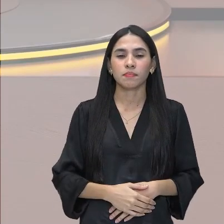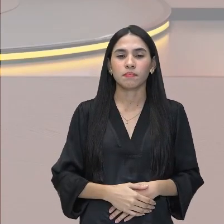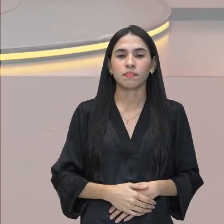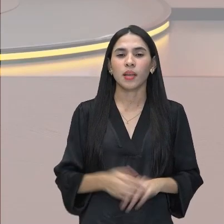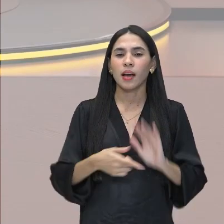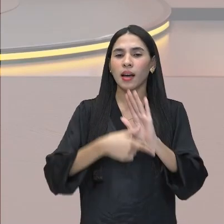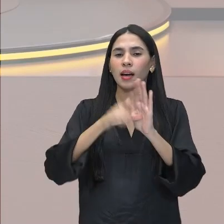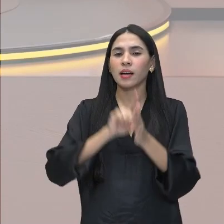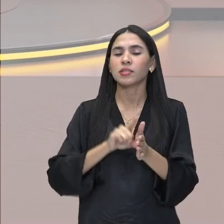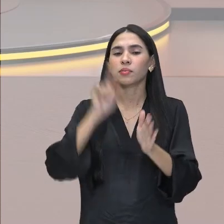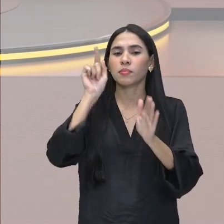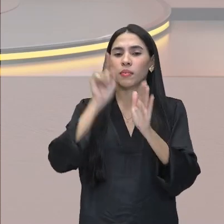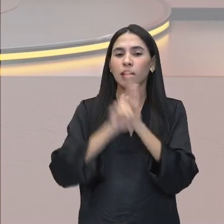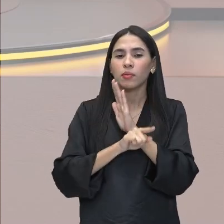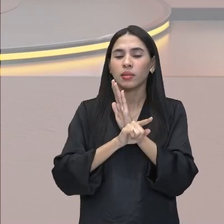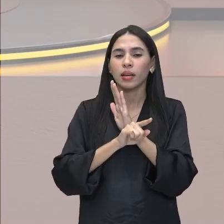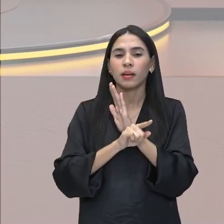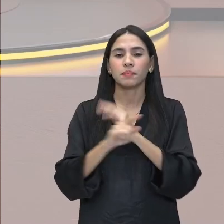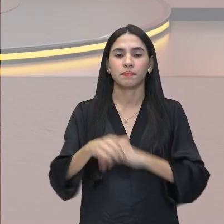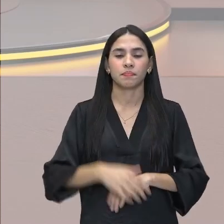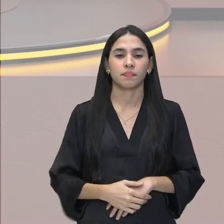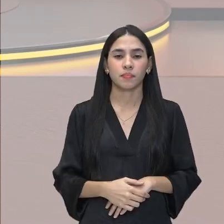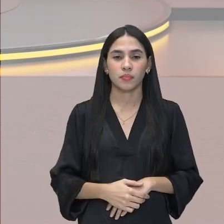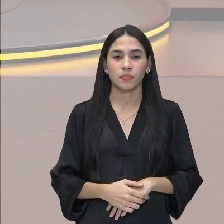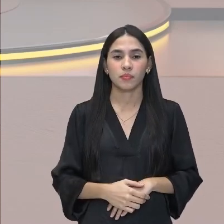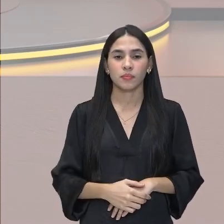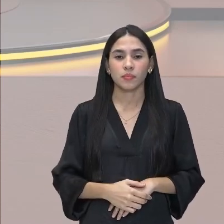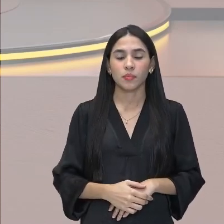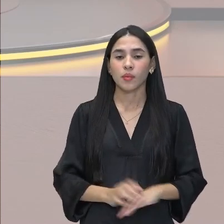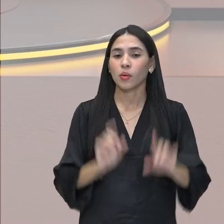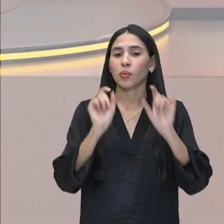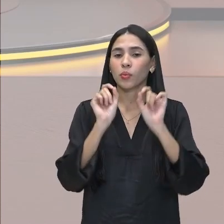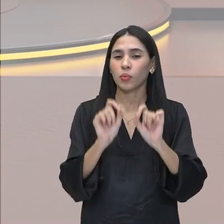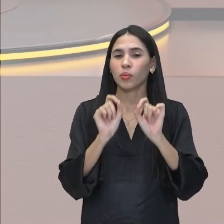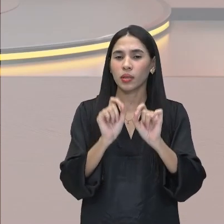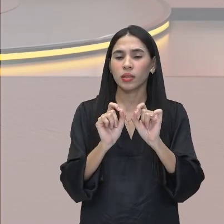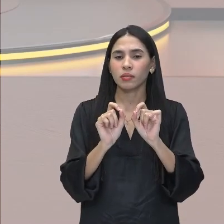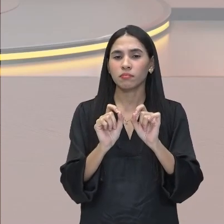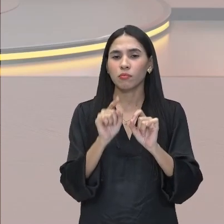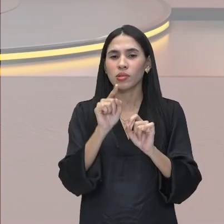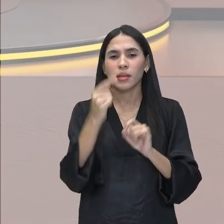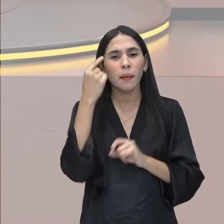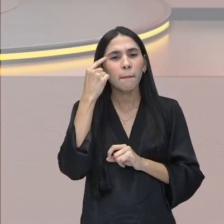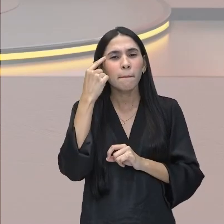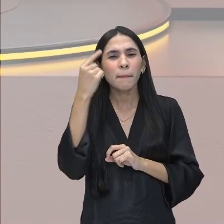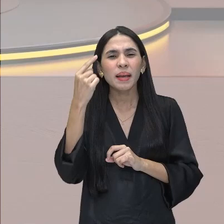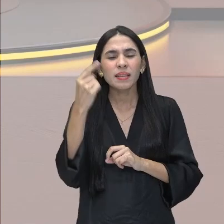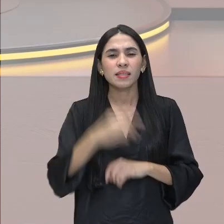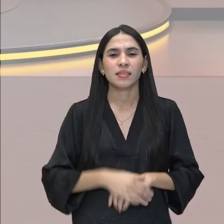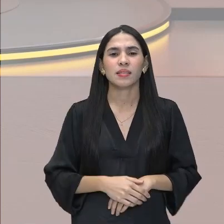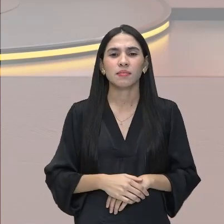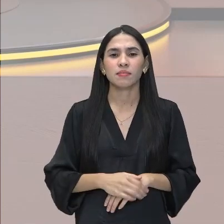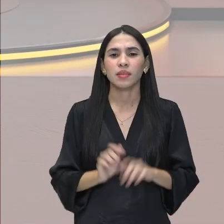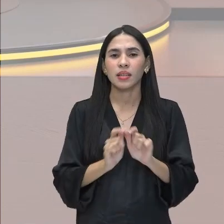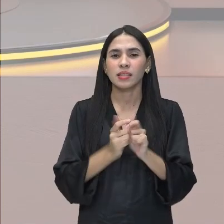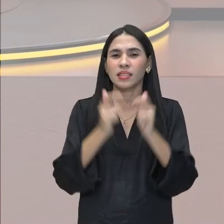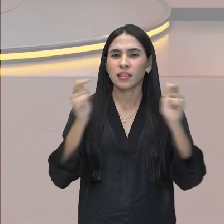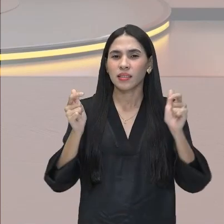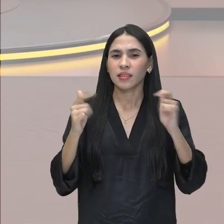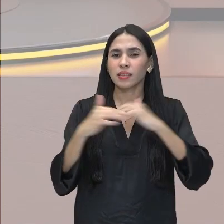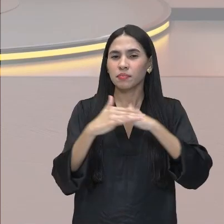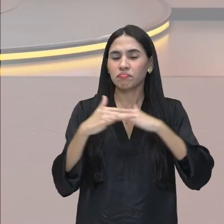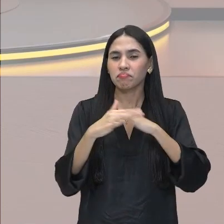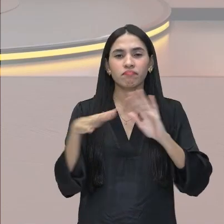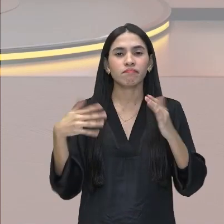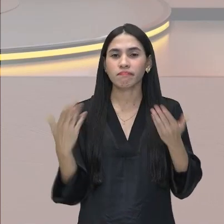pergunta direcionada a vocês, né? O que vem à sua mente quando você pensa em uma grande cidade,